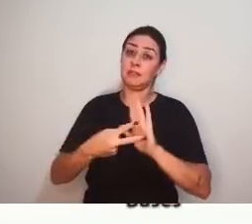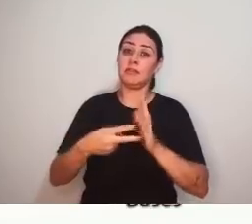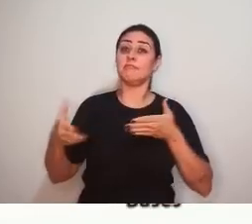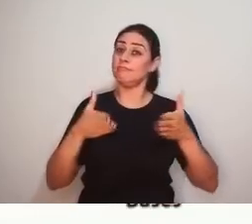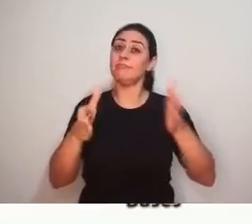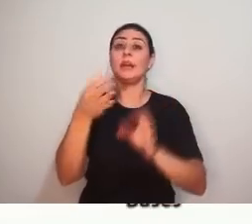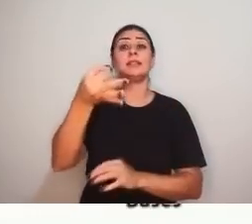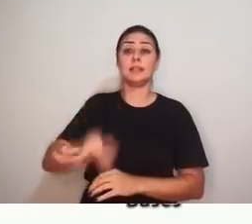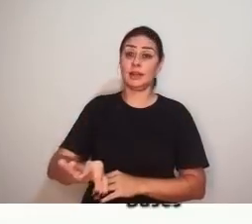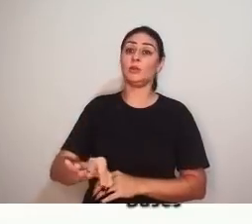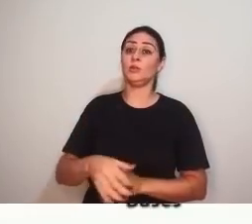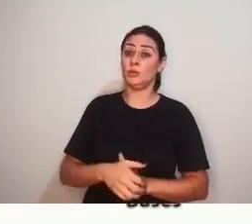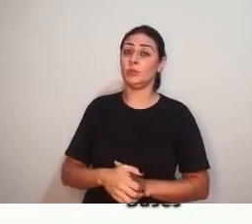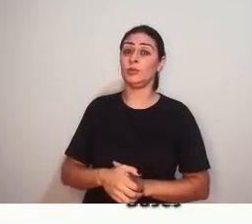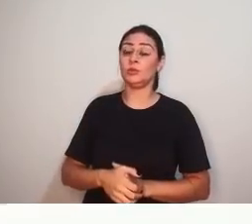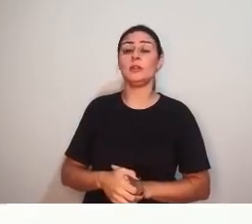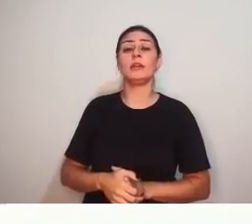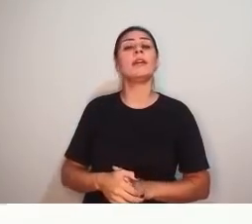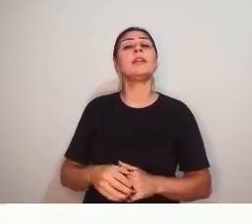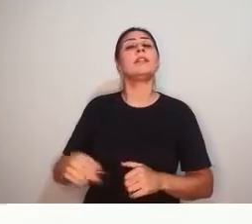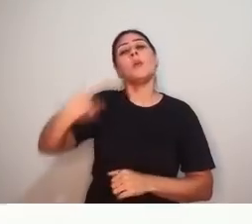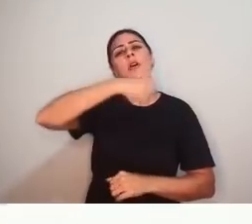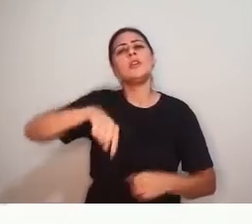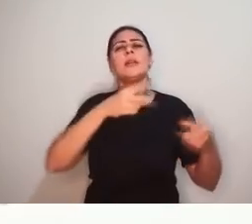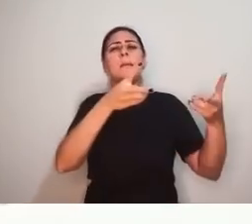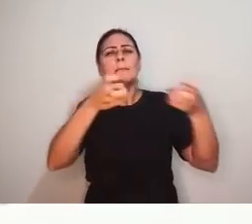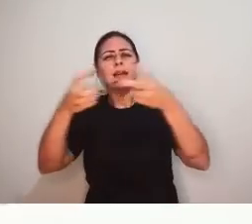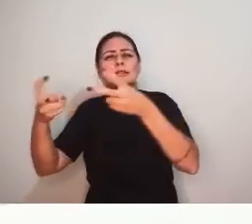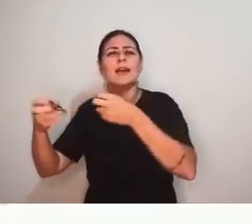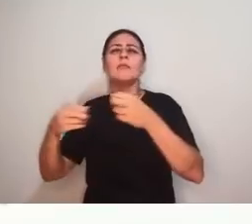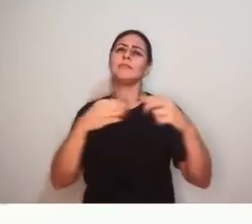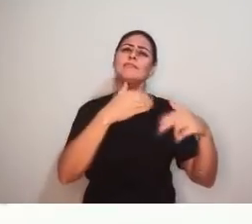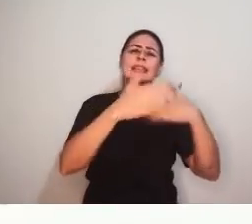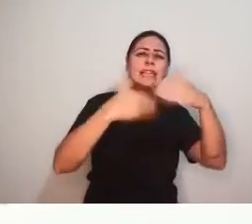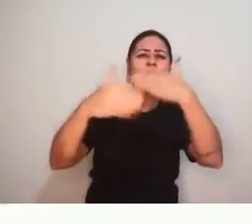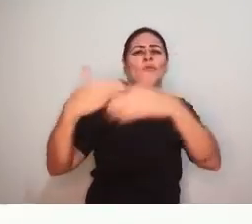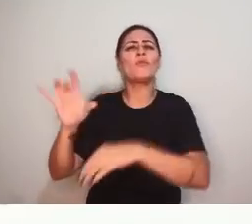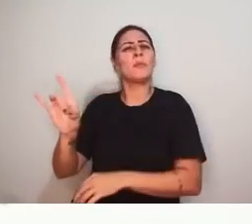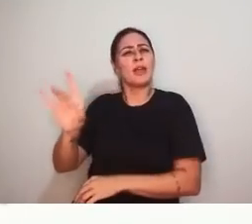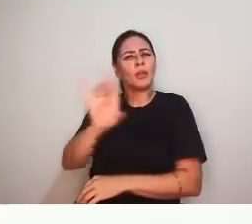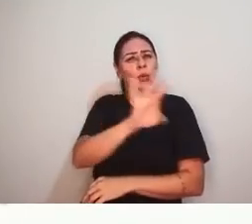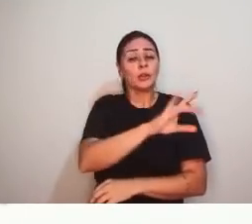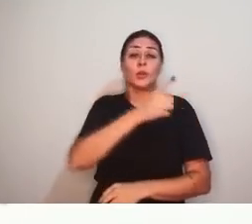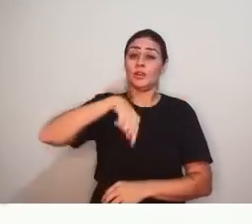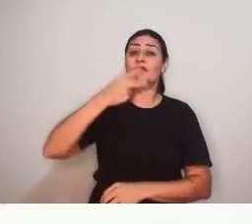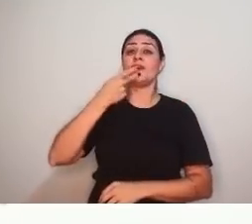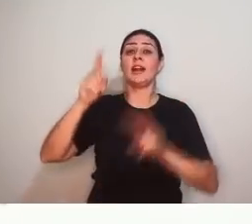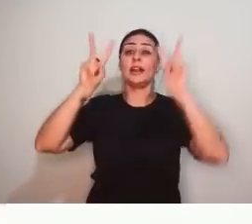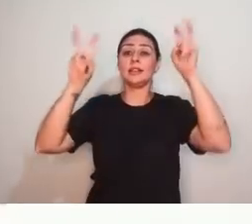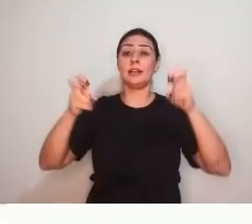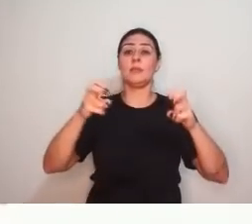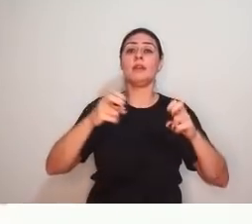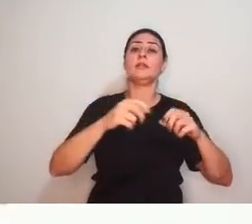Então, nós estamos num bom caminho aqui. Aí, quando a gente olha para o desenvolvimento de cada um, e a gente fala da docência e da